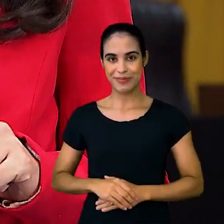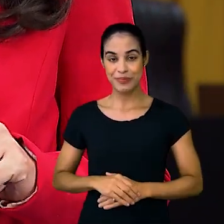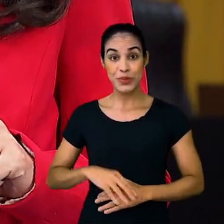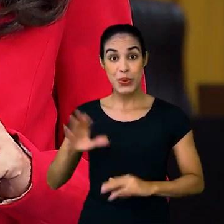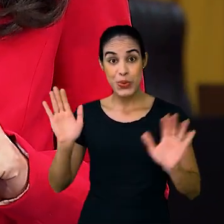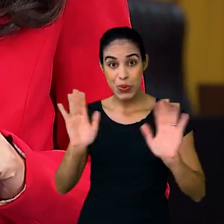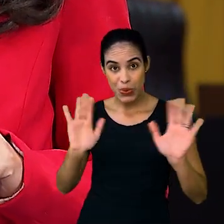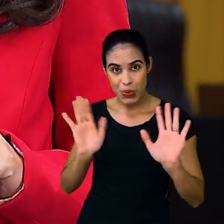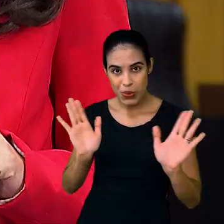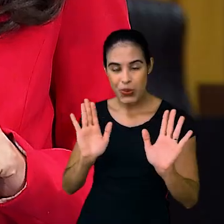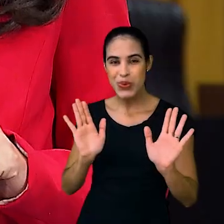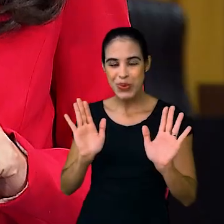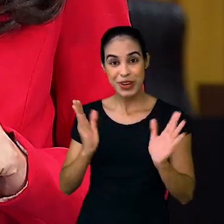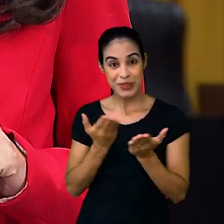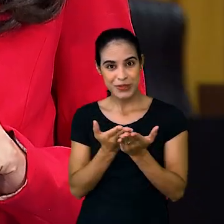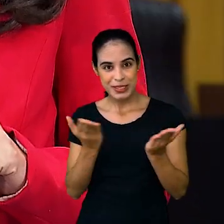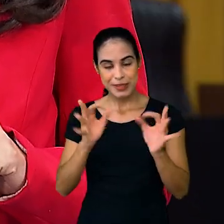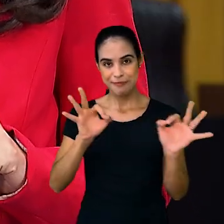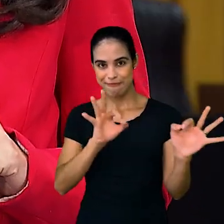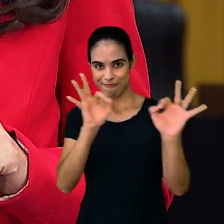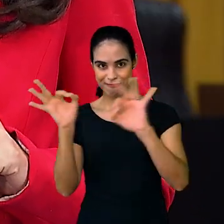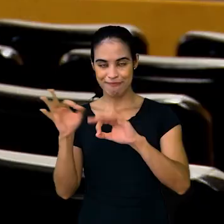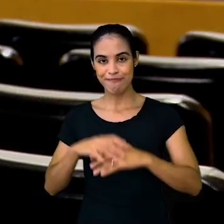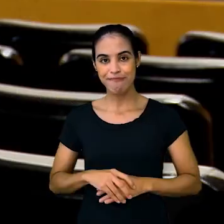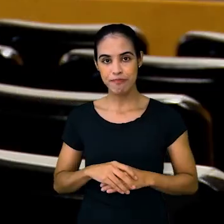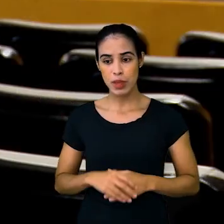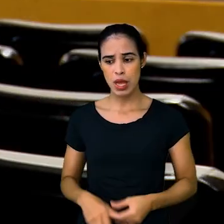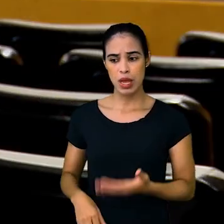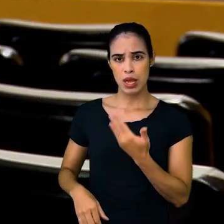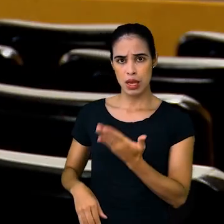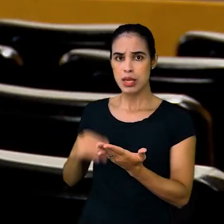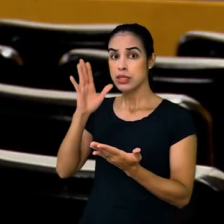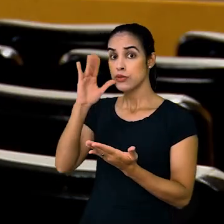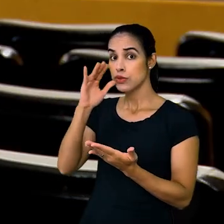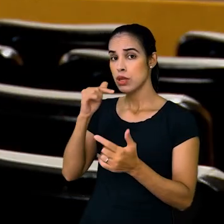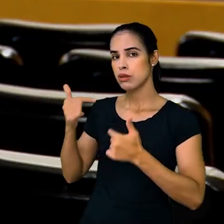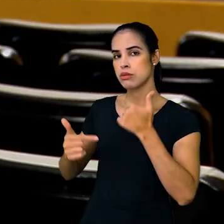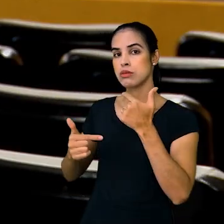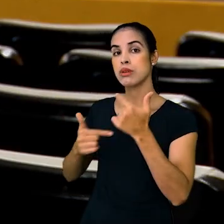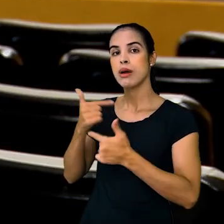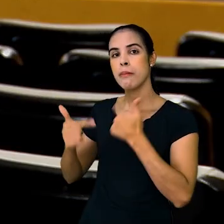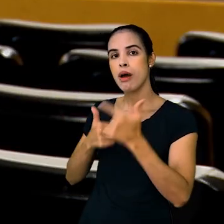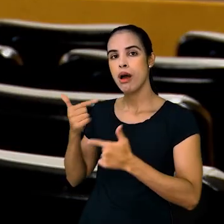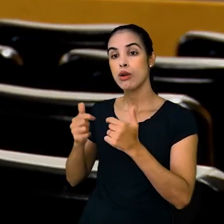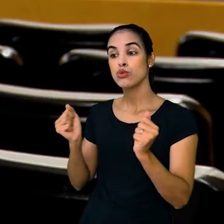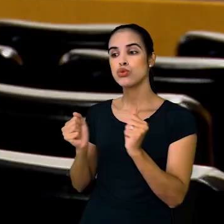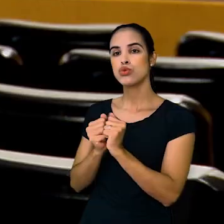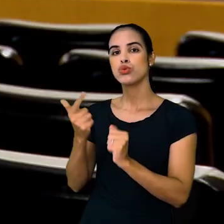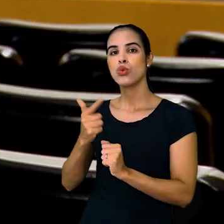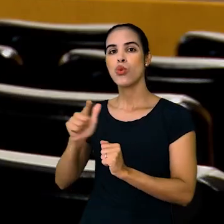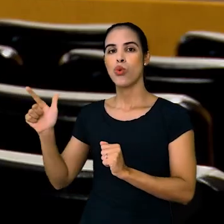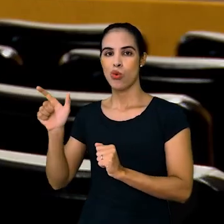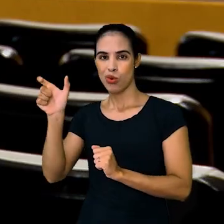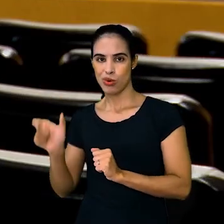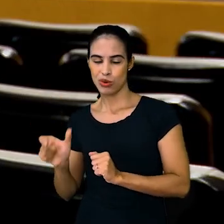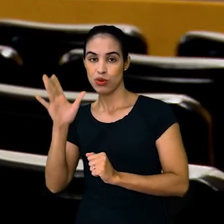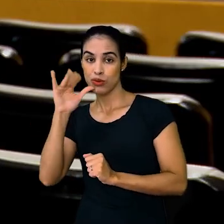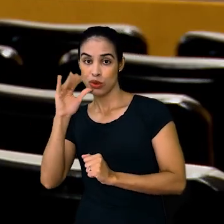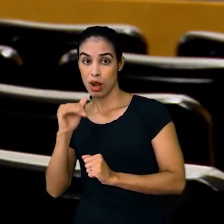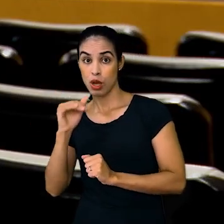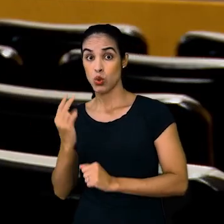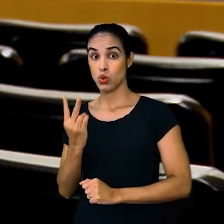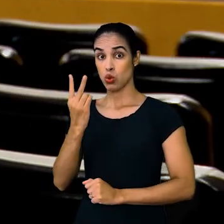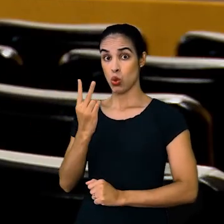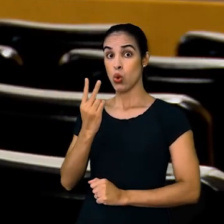Oi, Anderson, oi, Luana e a quem nos acompanha. Esse trabalhador conversava com um colega no pátio da obra quando foi abordado por